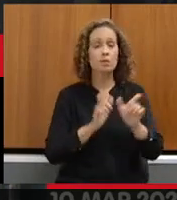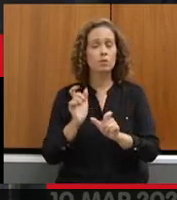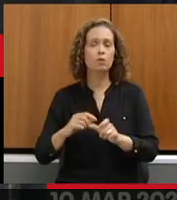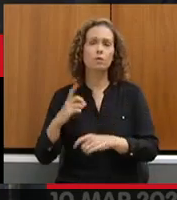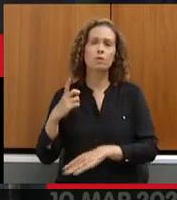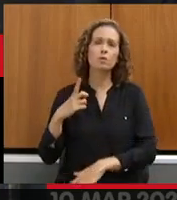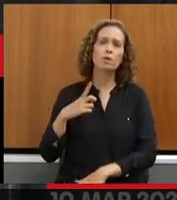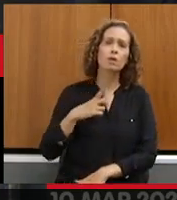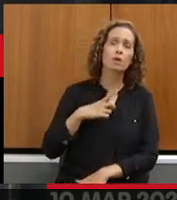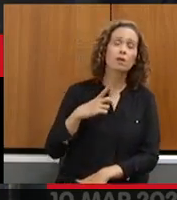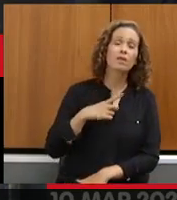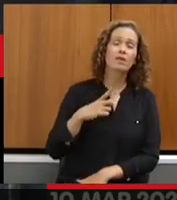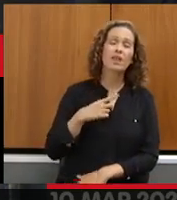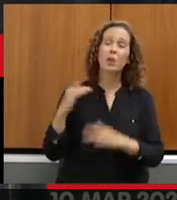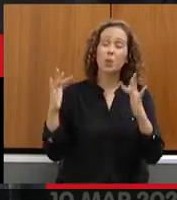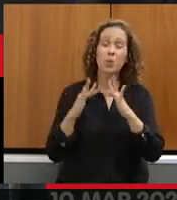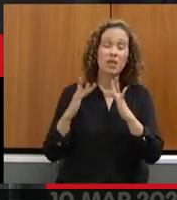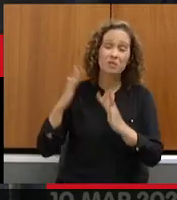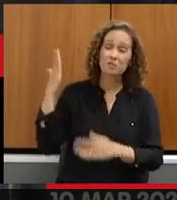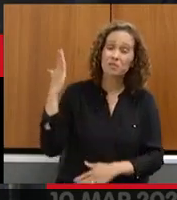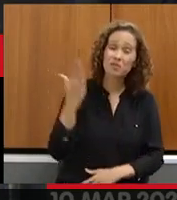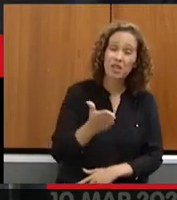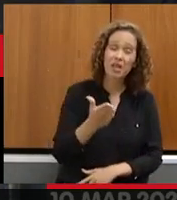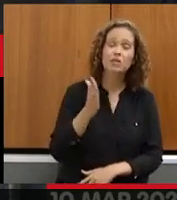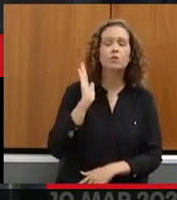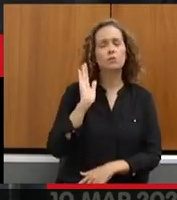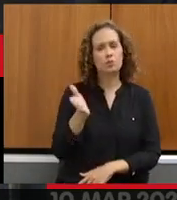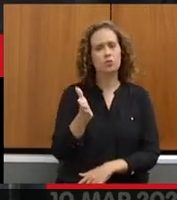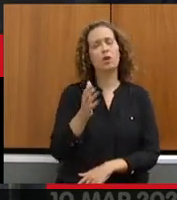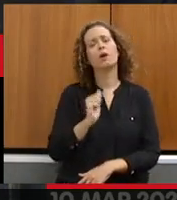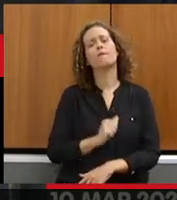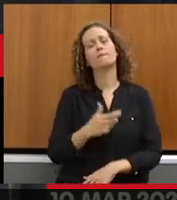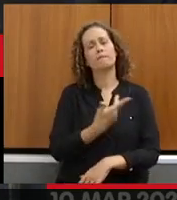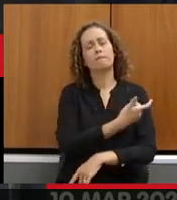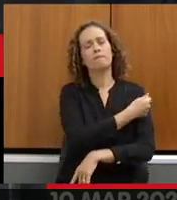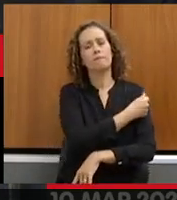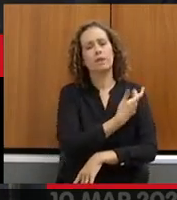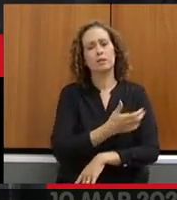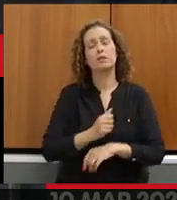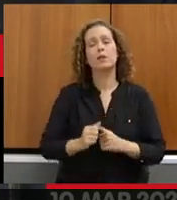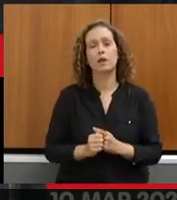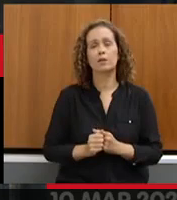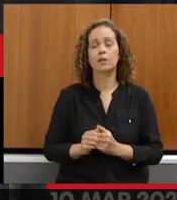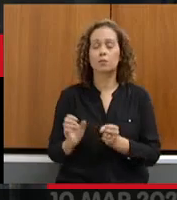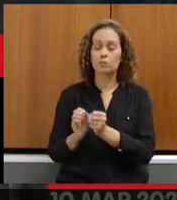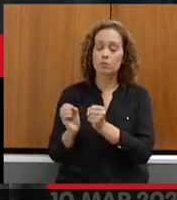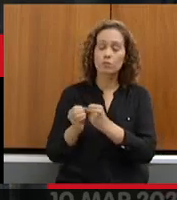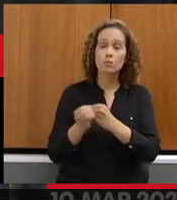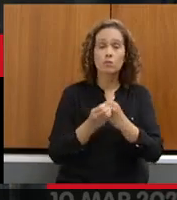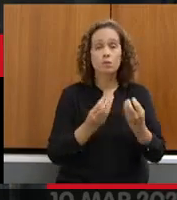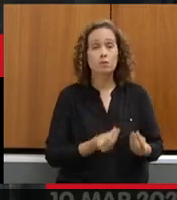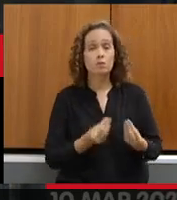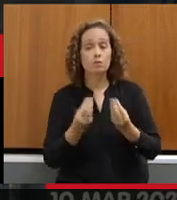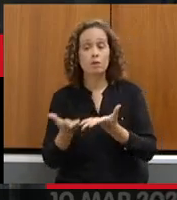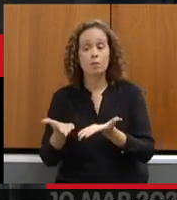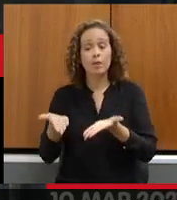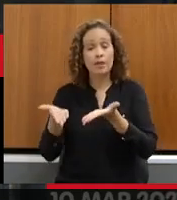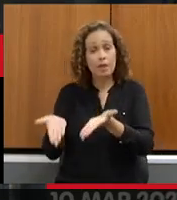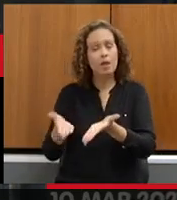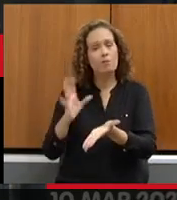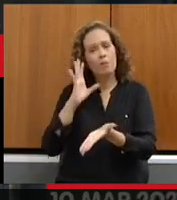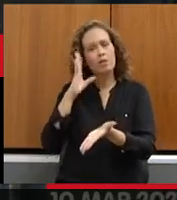com o convite já fez você não quando eu falo foi vacinado que a dose foi encaminhada para o município para que o município operacionalize